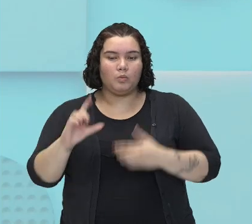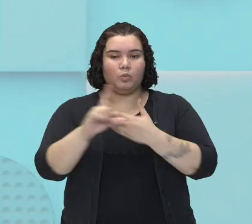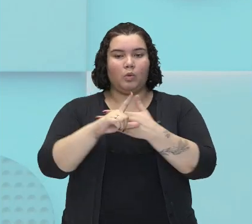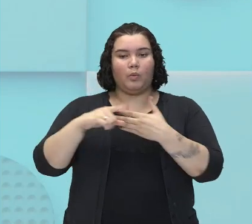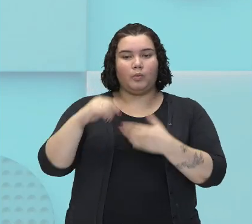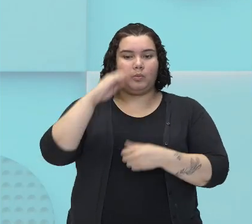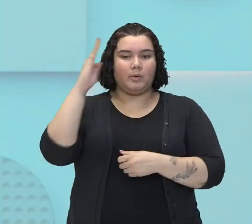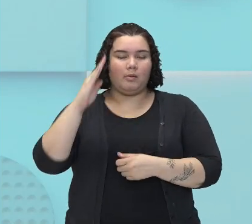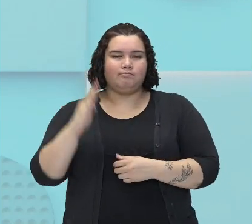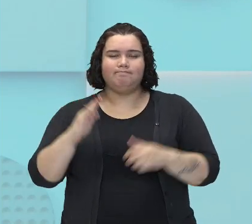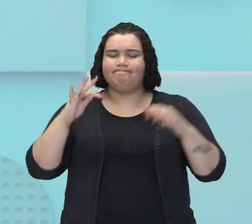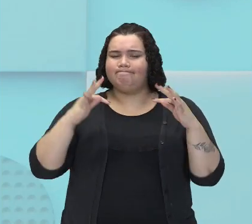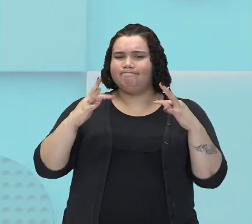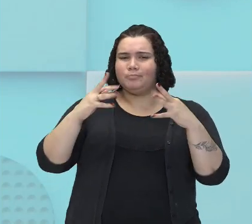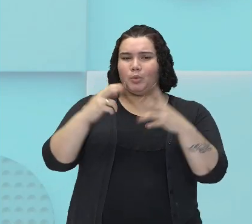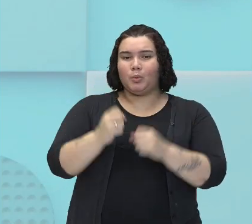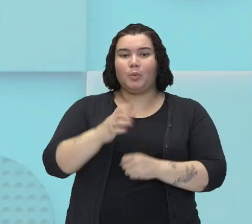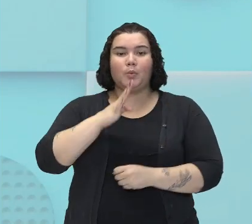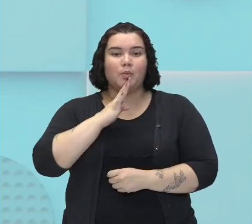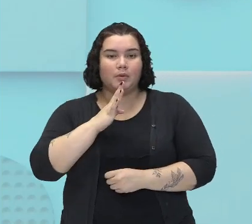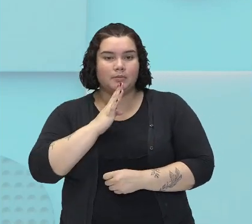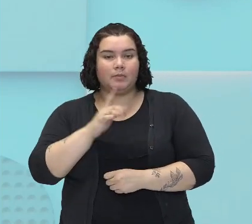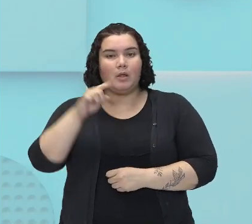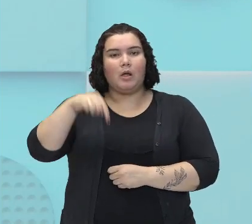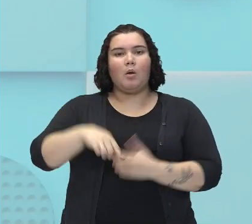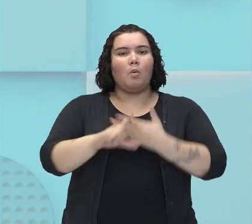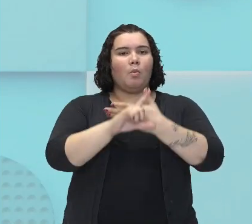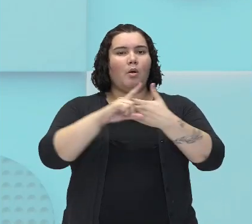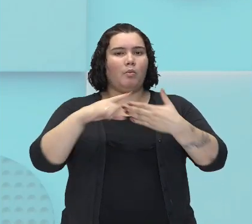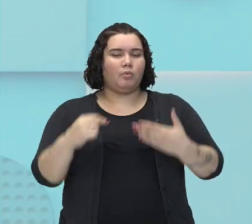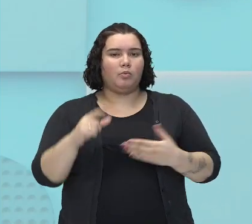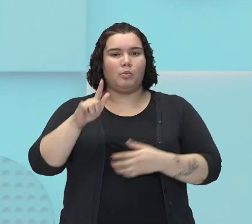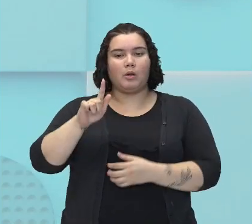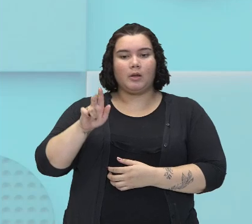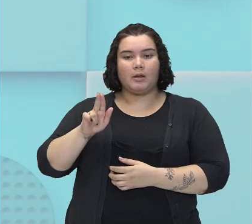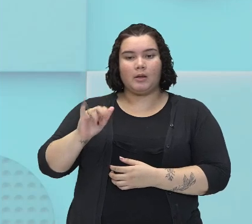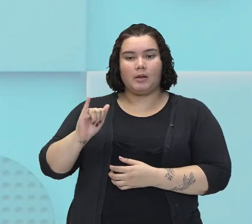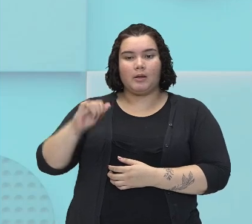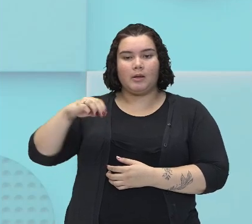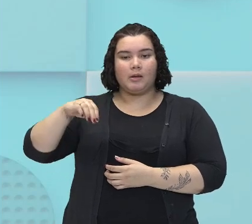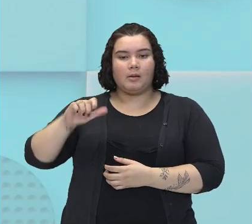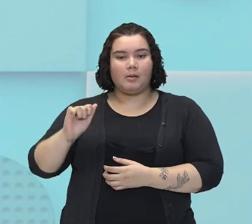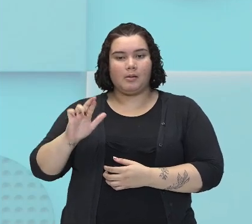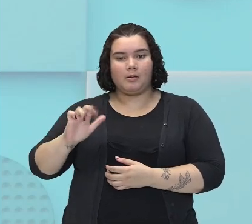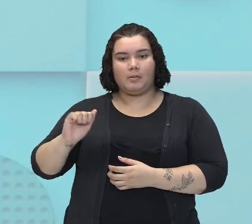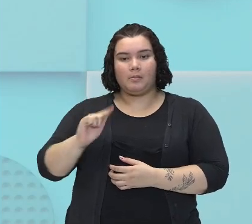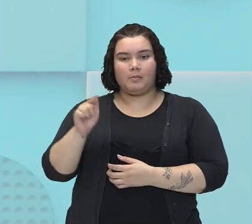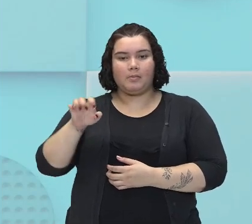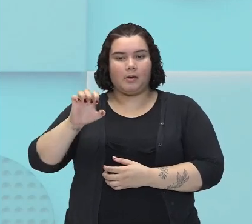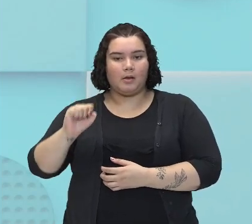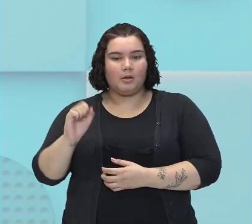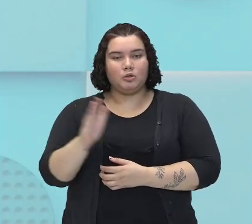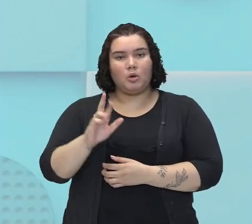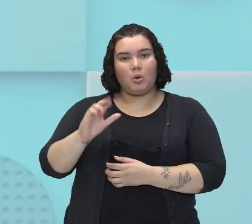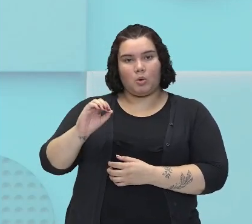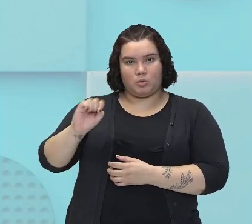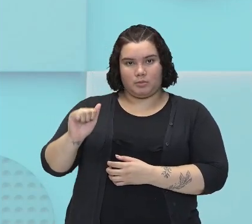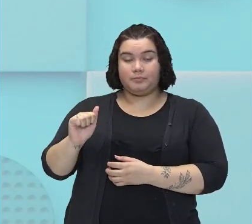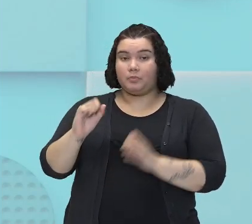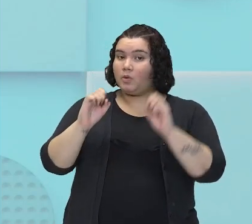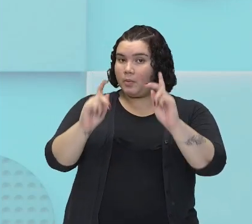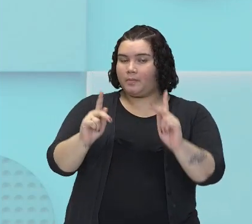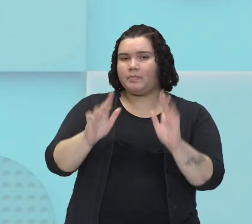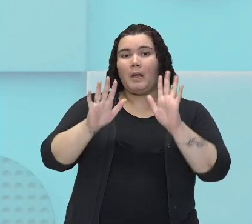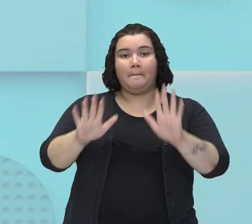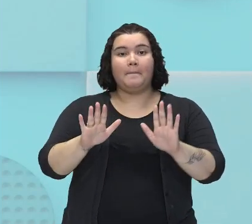mais importantes da literatura brasileira, que é o Guimarães Rosa. Antes de a gente partir para a leitura do conto, eu quero ver com vocês alguns conceitos